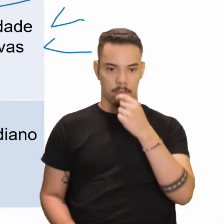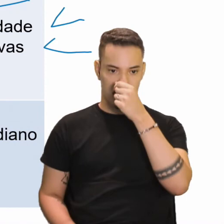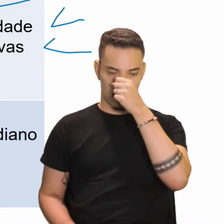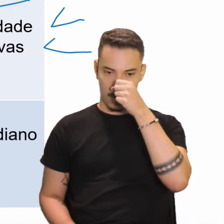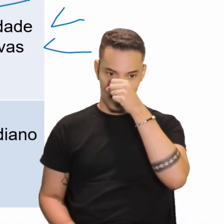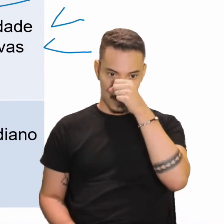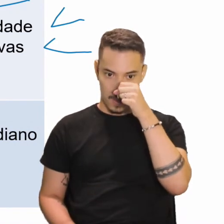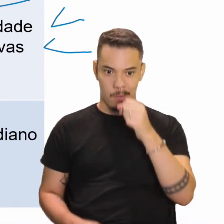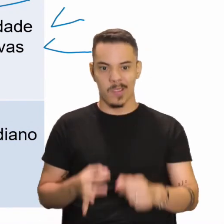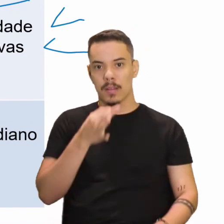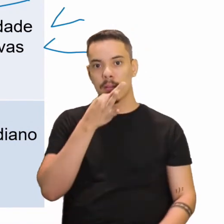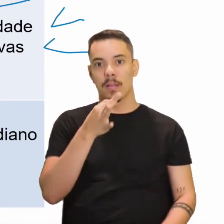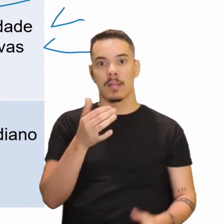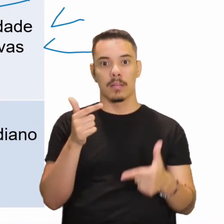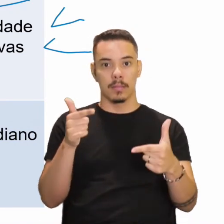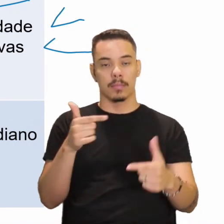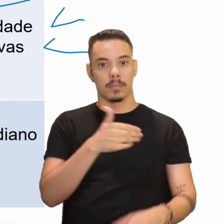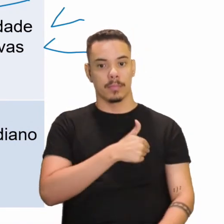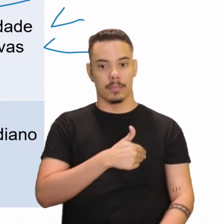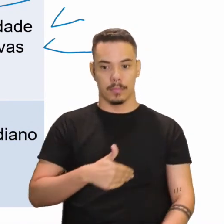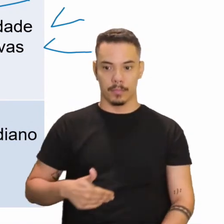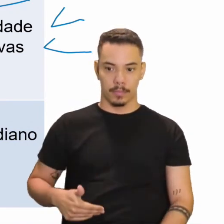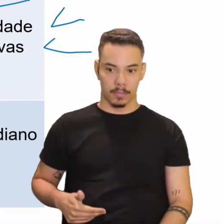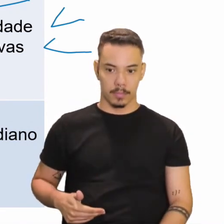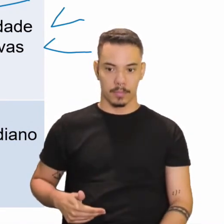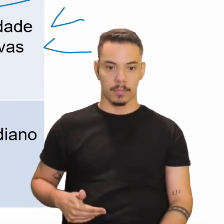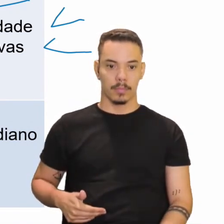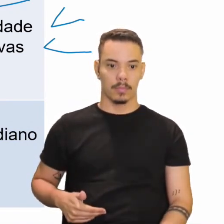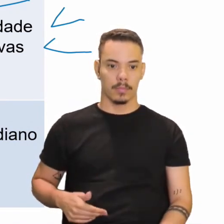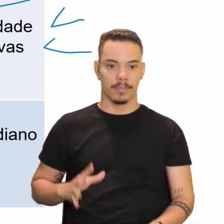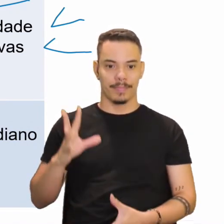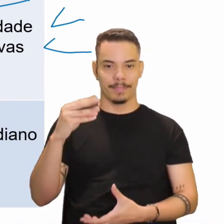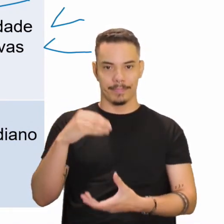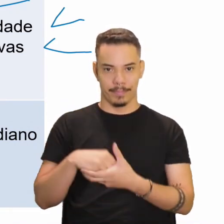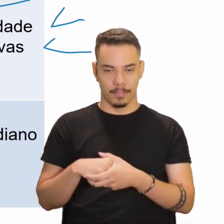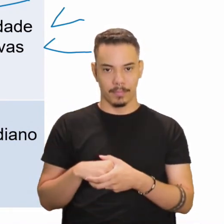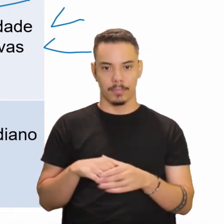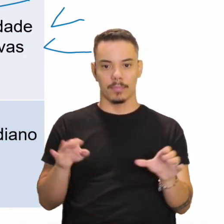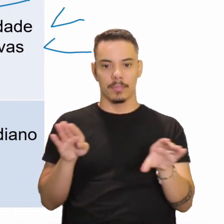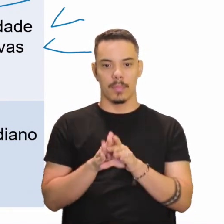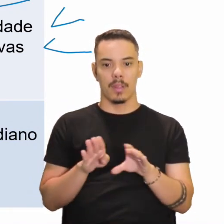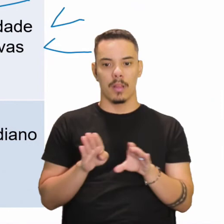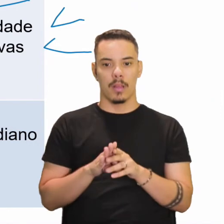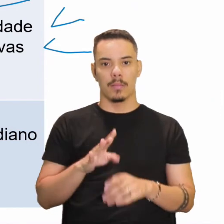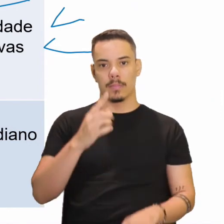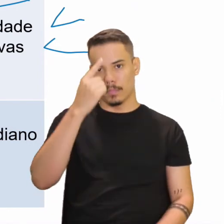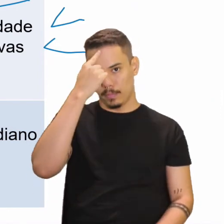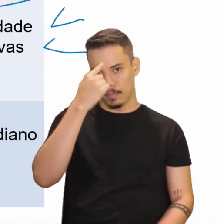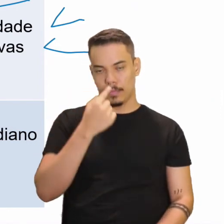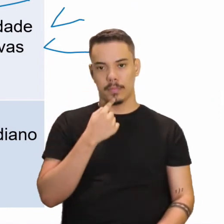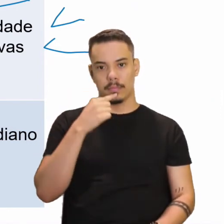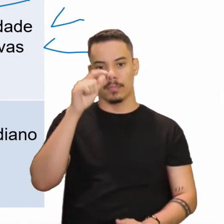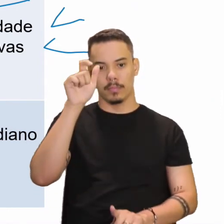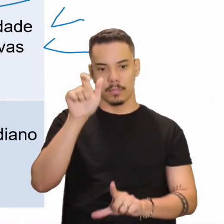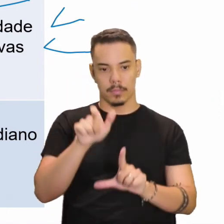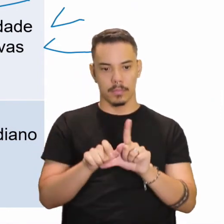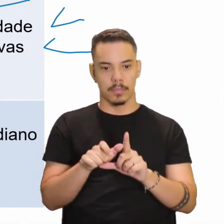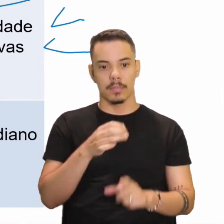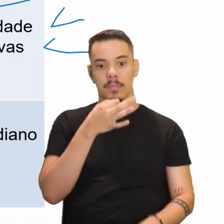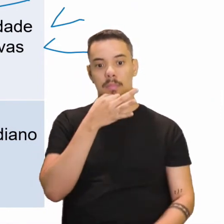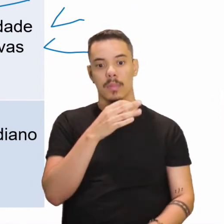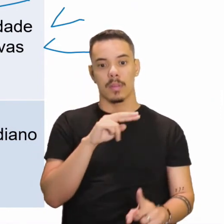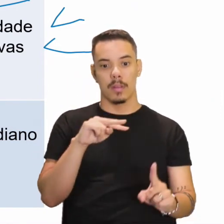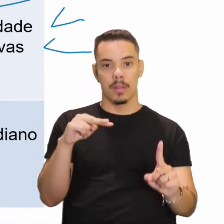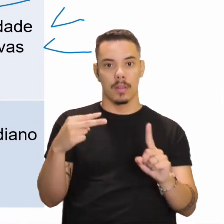as críticas ao governo na charge crítica personalidades públicas visão